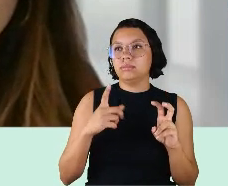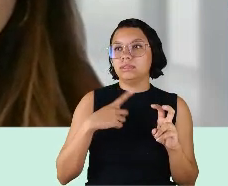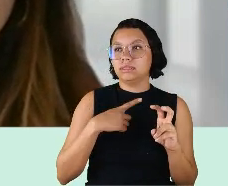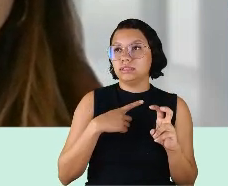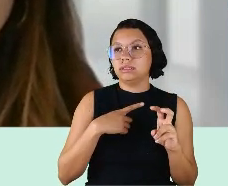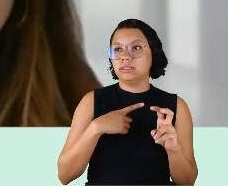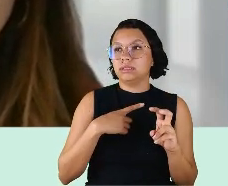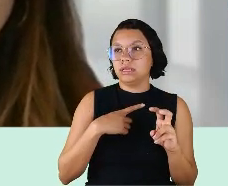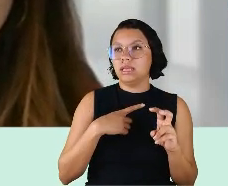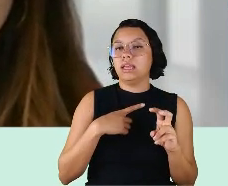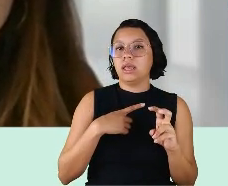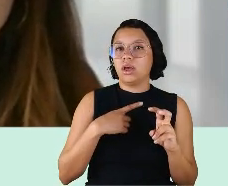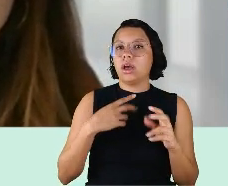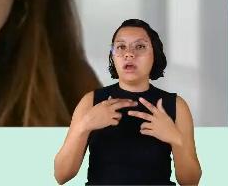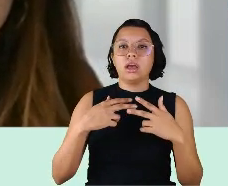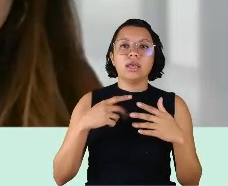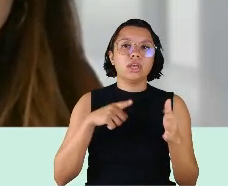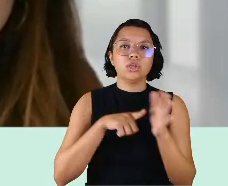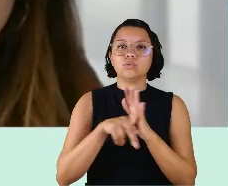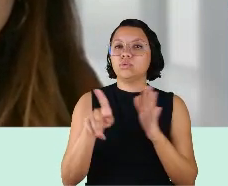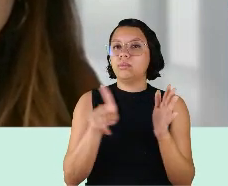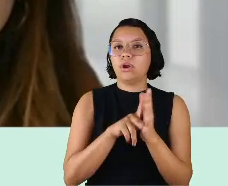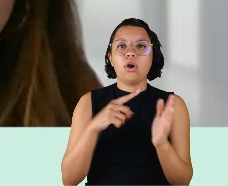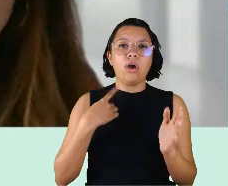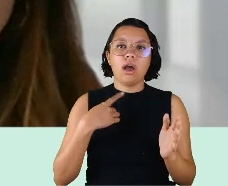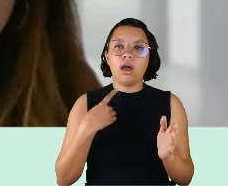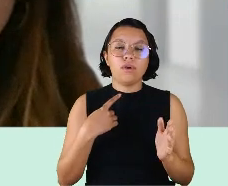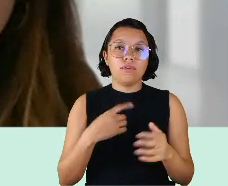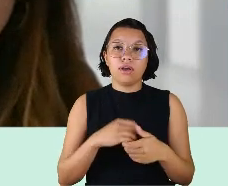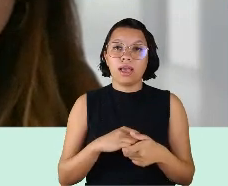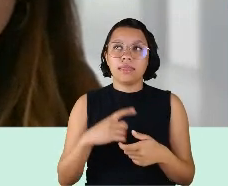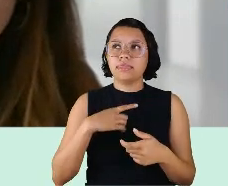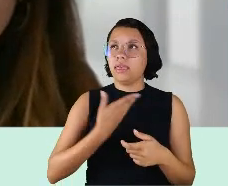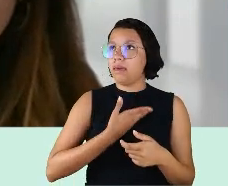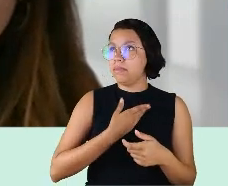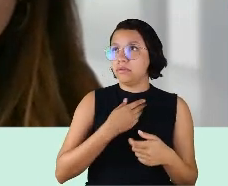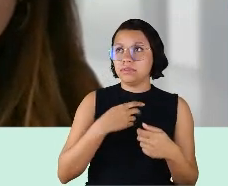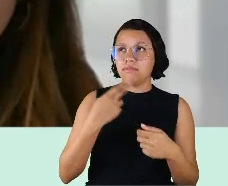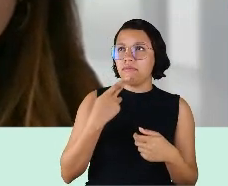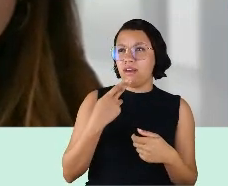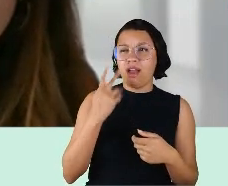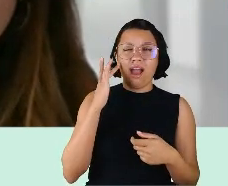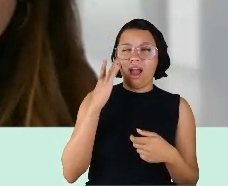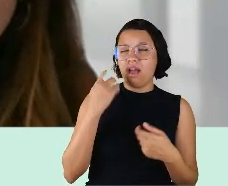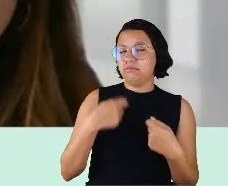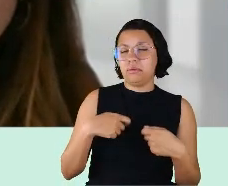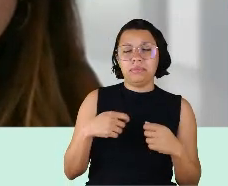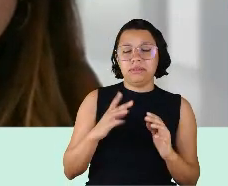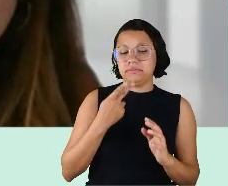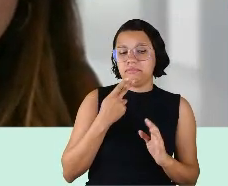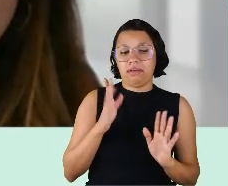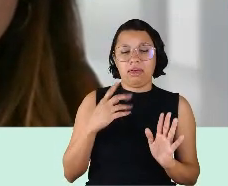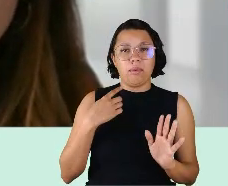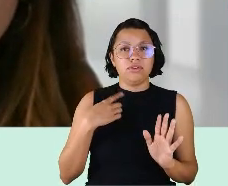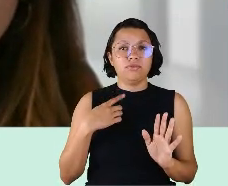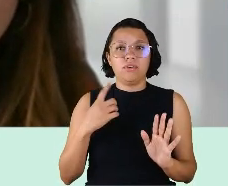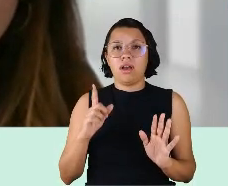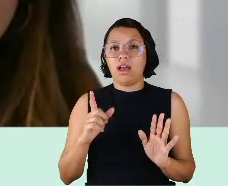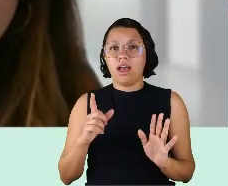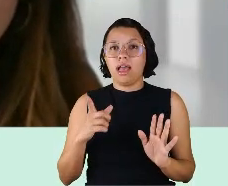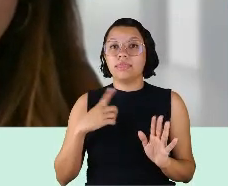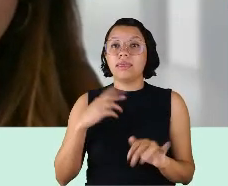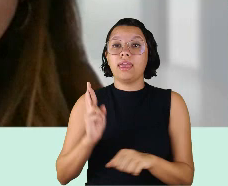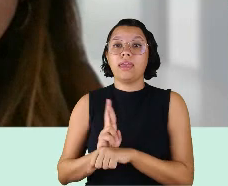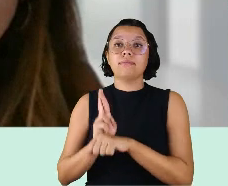as prerrogativas do advogado. E há colegas que acham que eles não precisam falar com os advogados. Tem